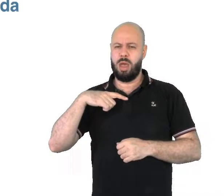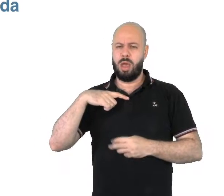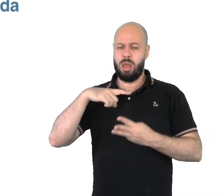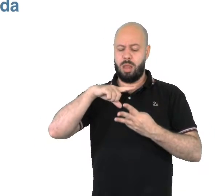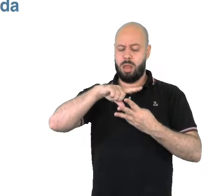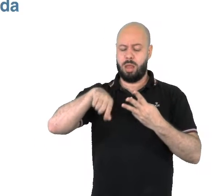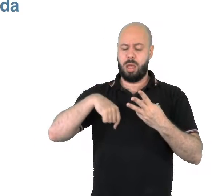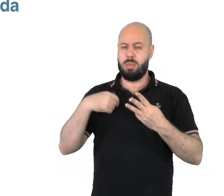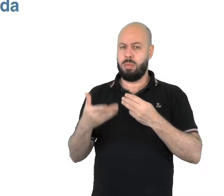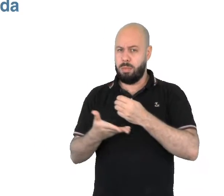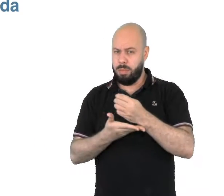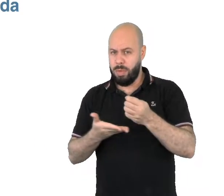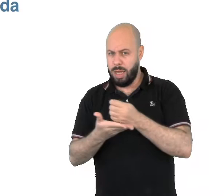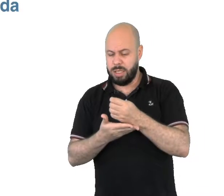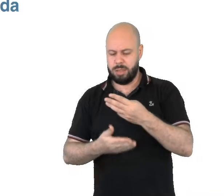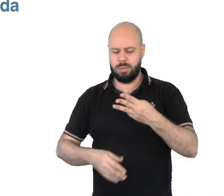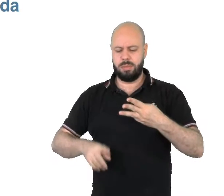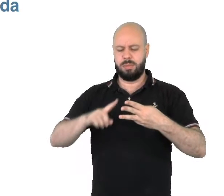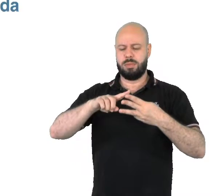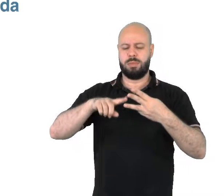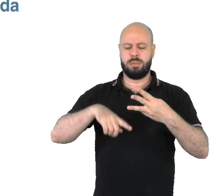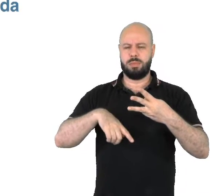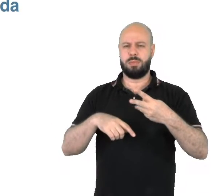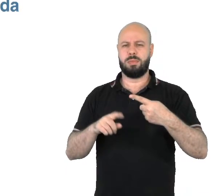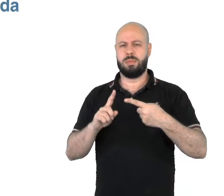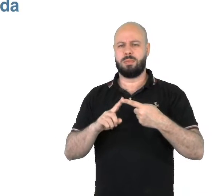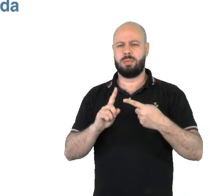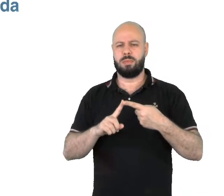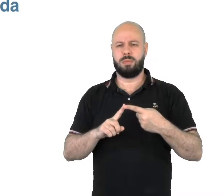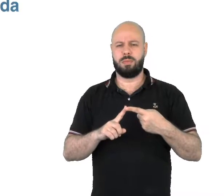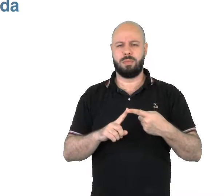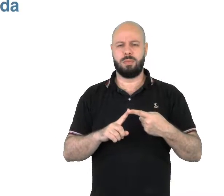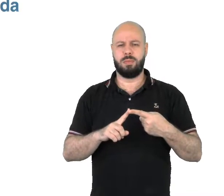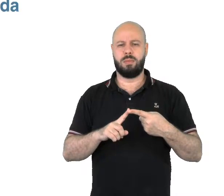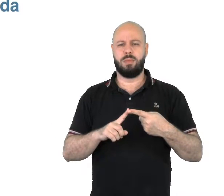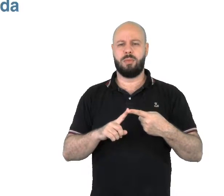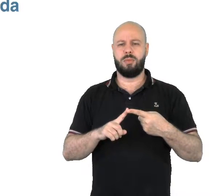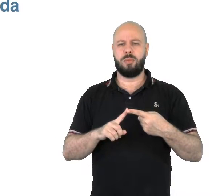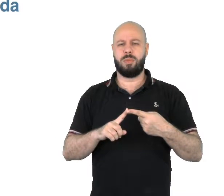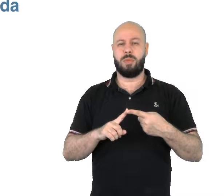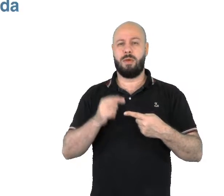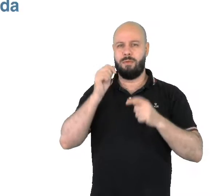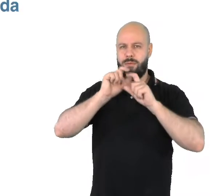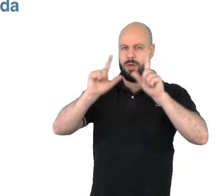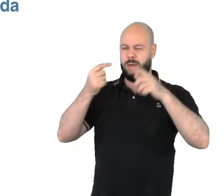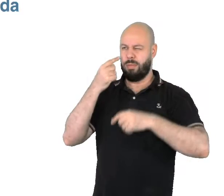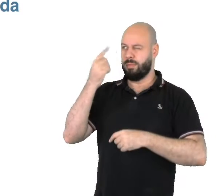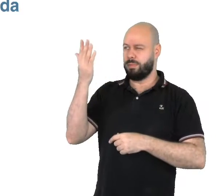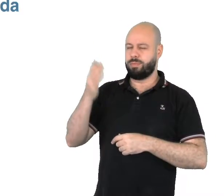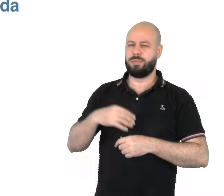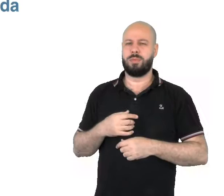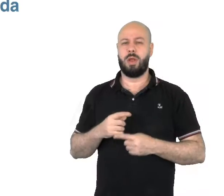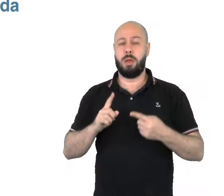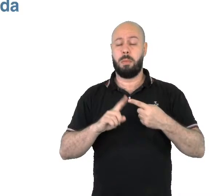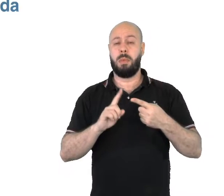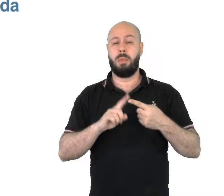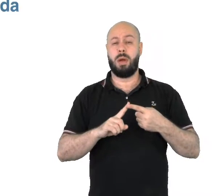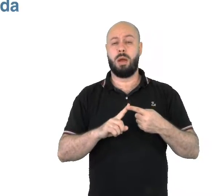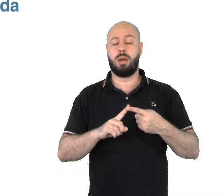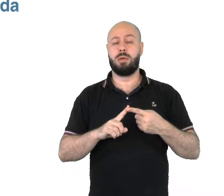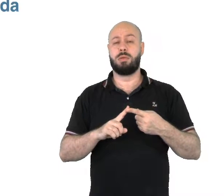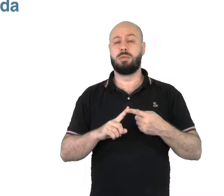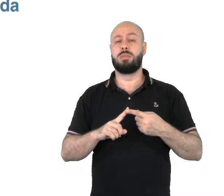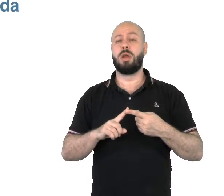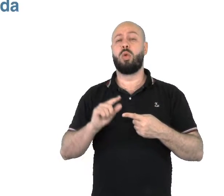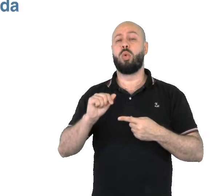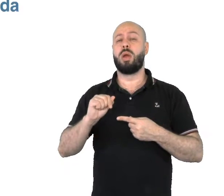motivos essenciais, tá? Vamos lá para o slide? A primeira motivação do colonialismo,